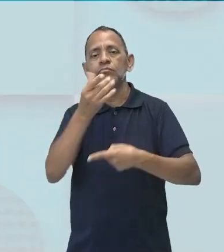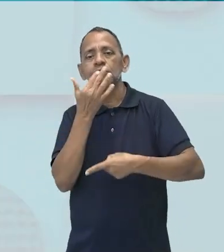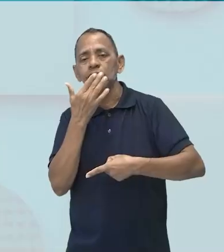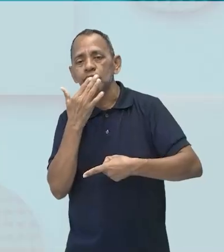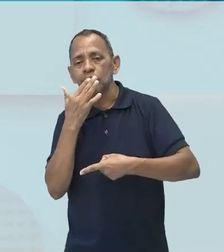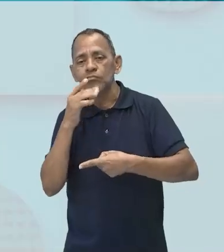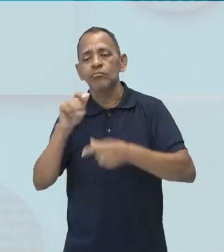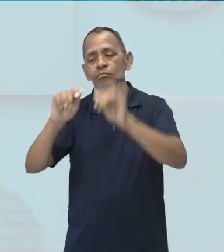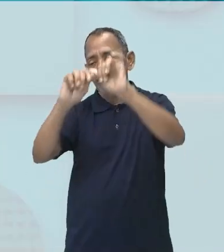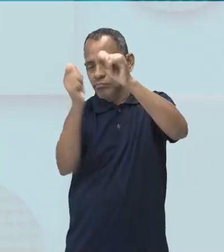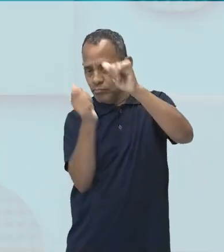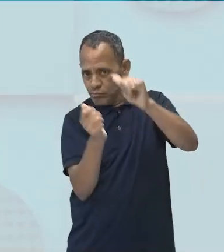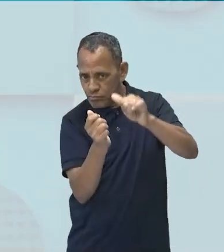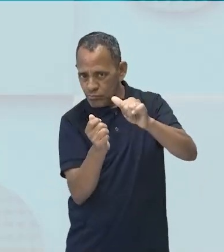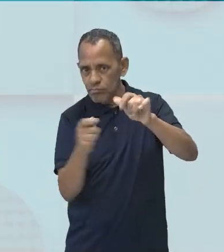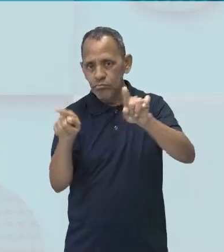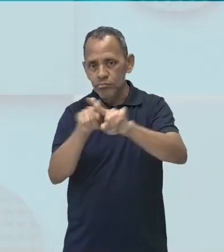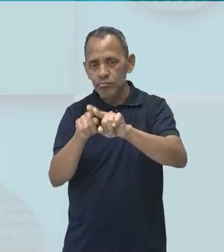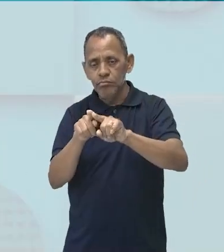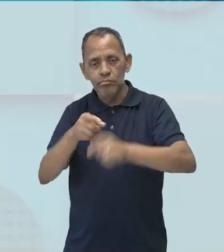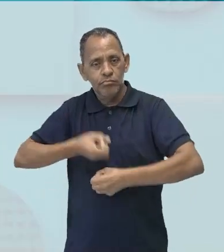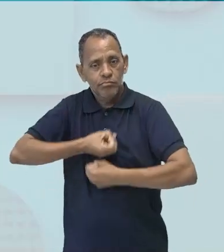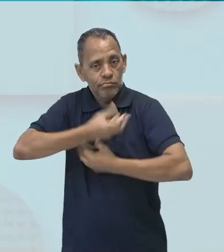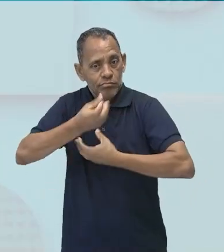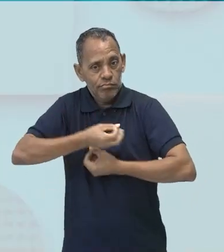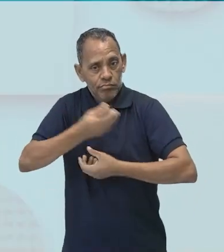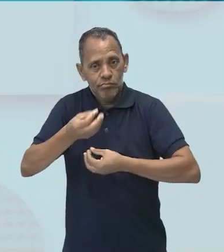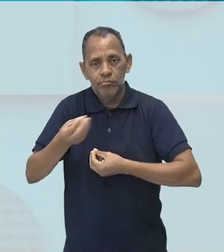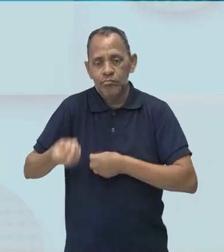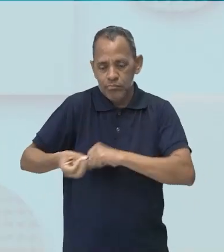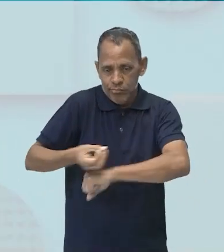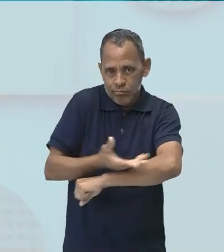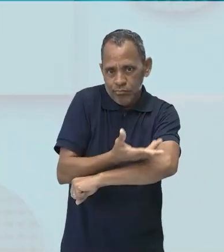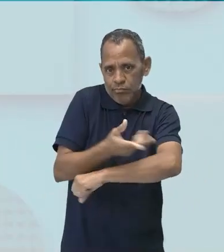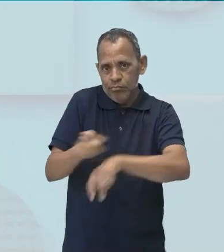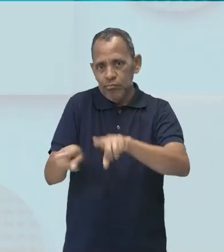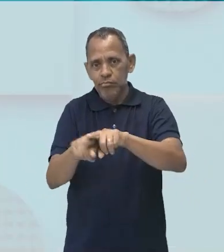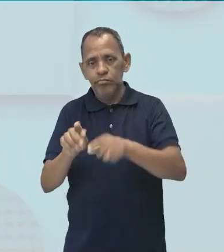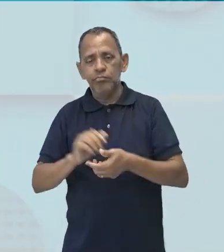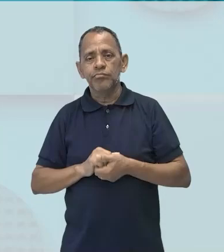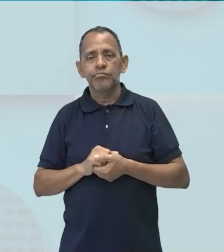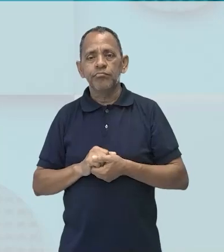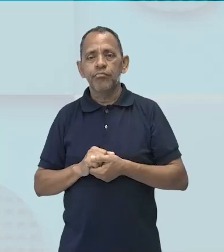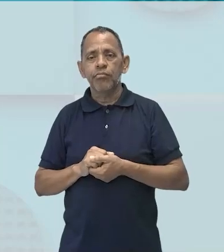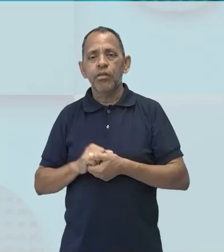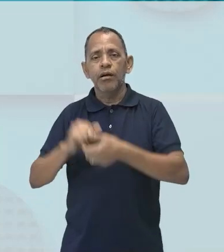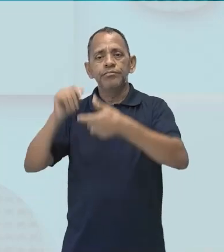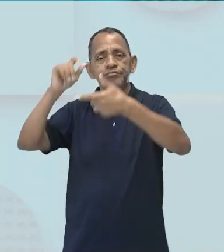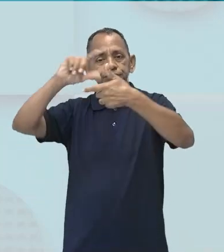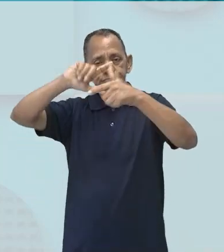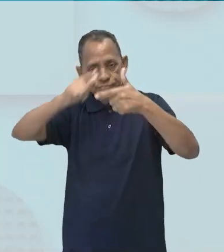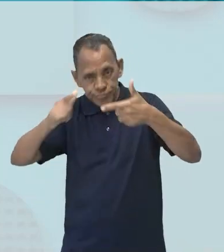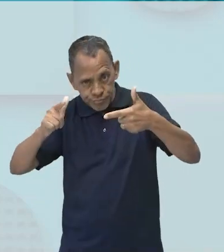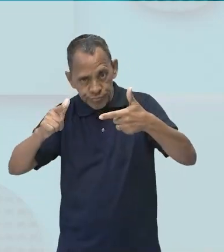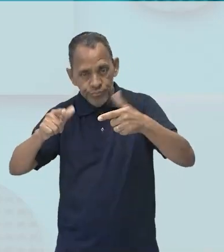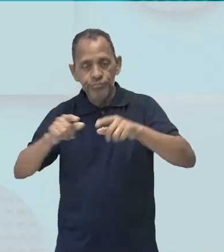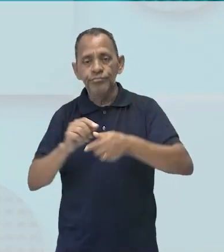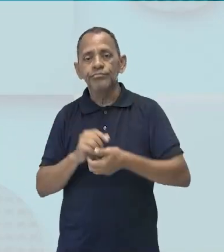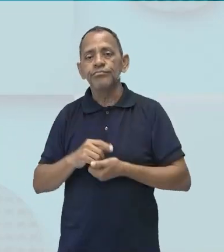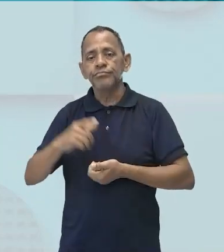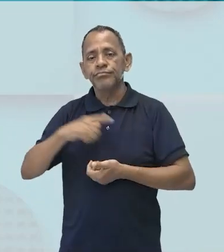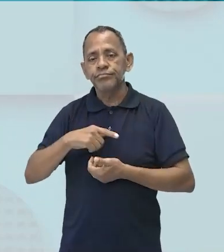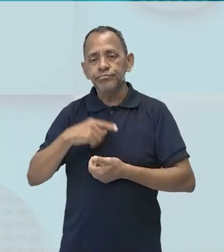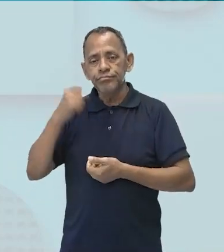das formas, ele vai expressar as tuas emoções. Tá? O geométrico, ele vai vir com essa pegada